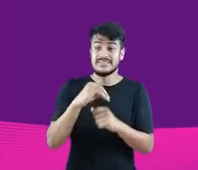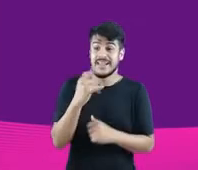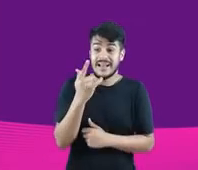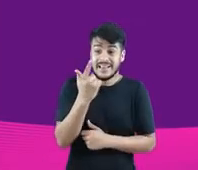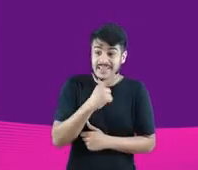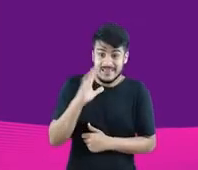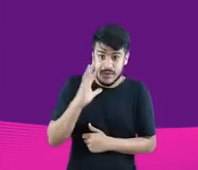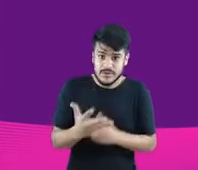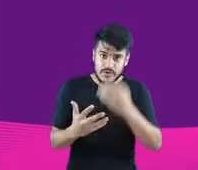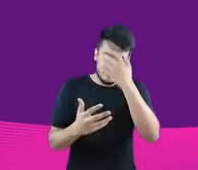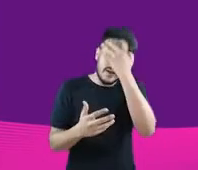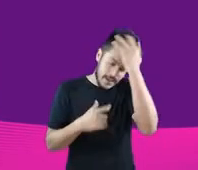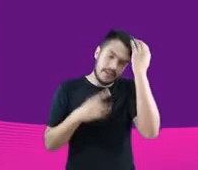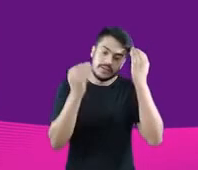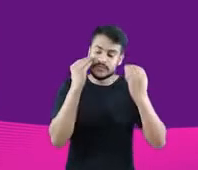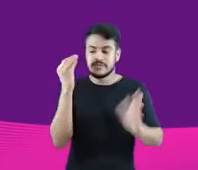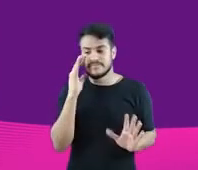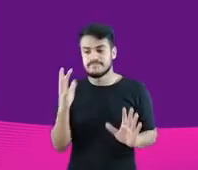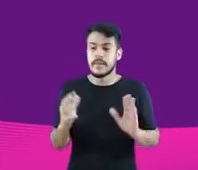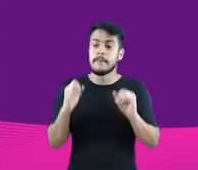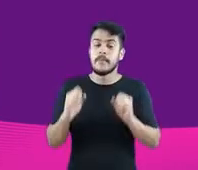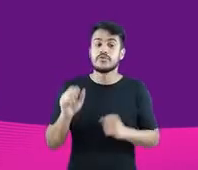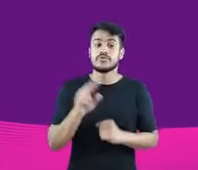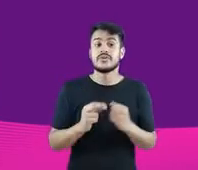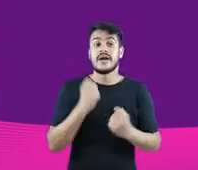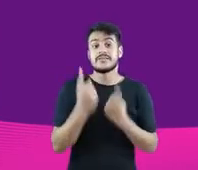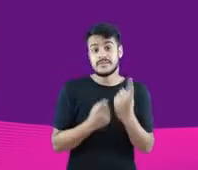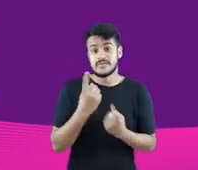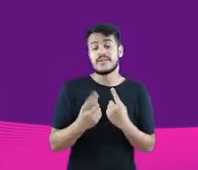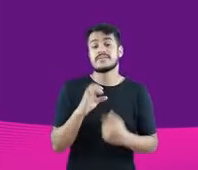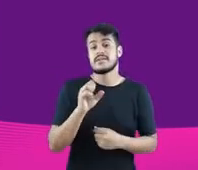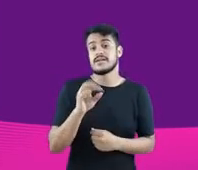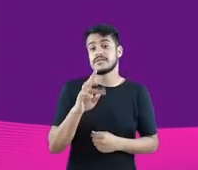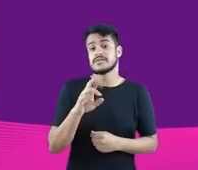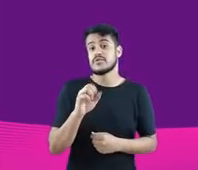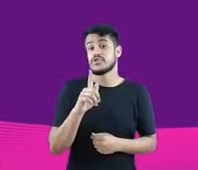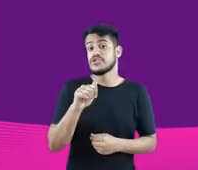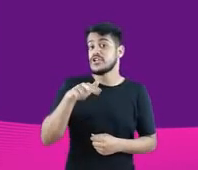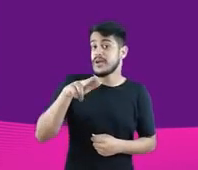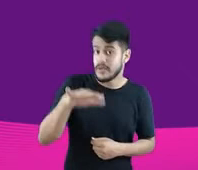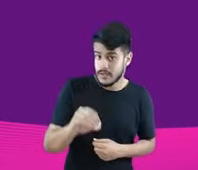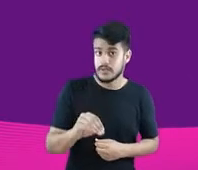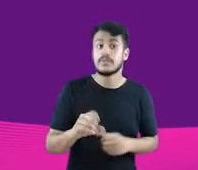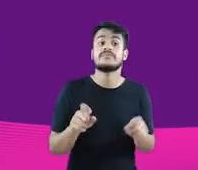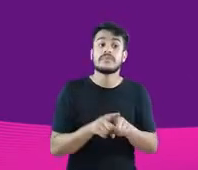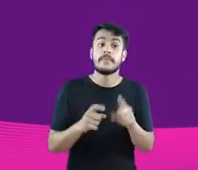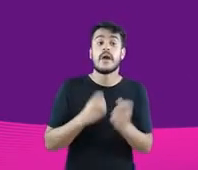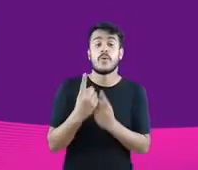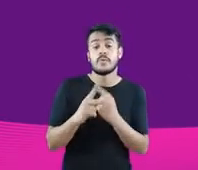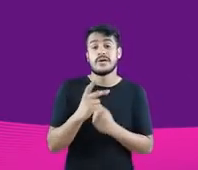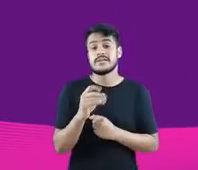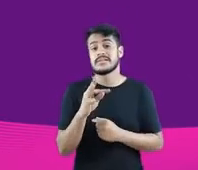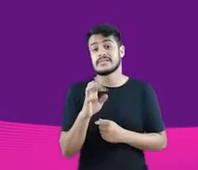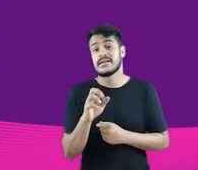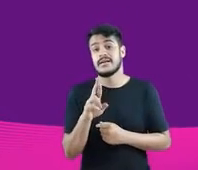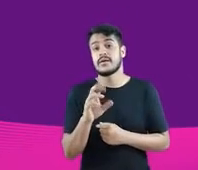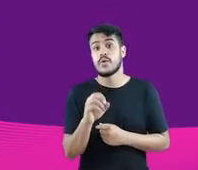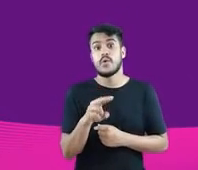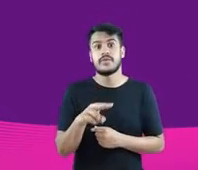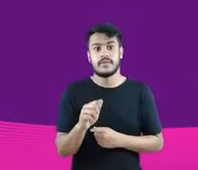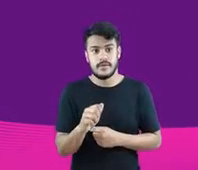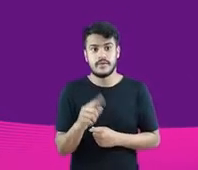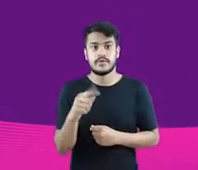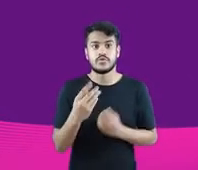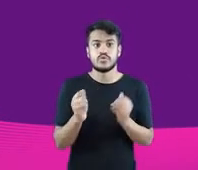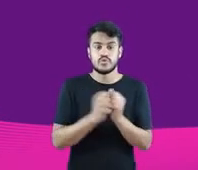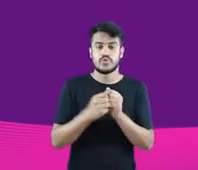aí é recomendado o uso temporário de estrogênio e também de hidroandrosterona tópico com creme vaginal,